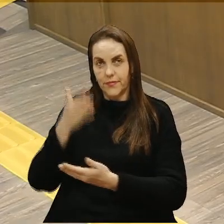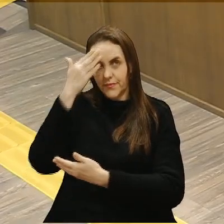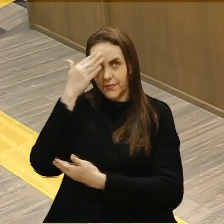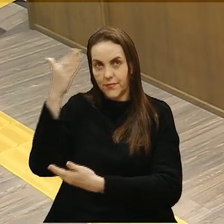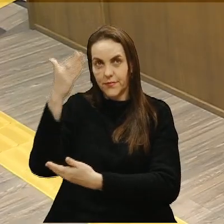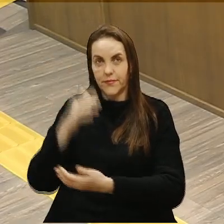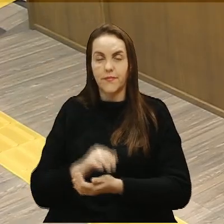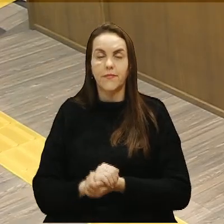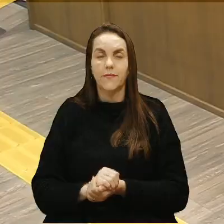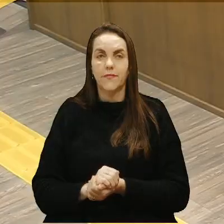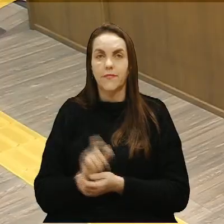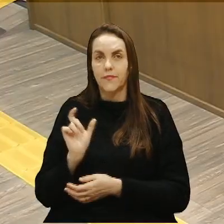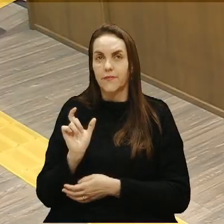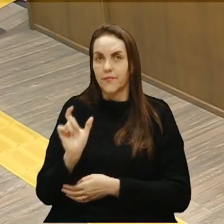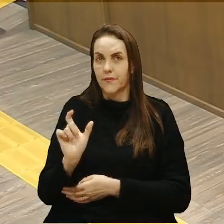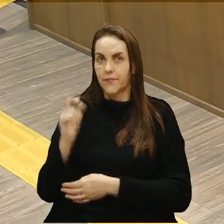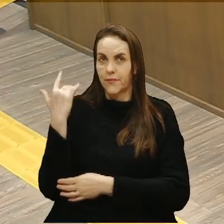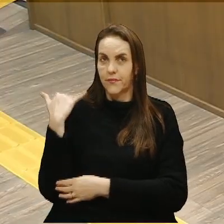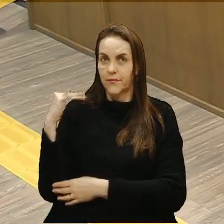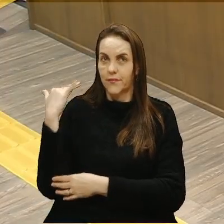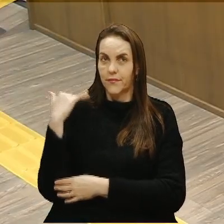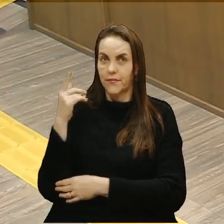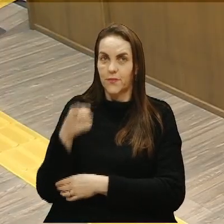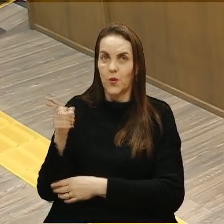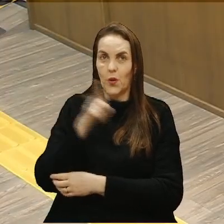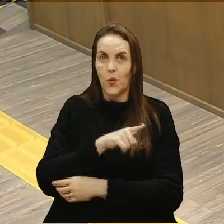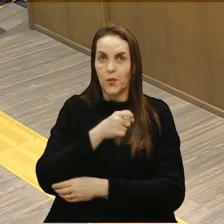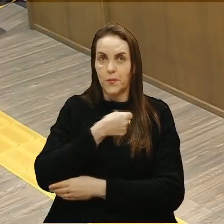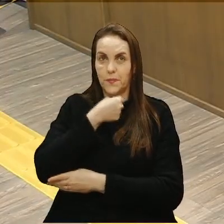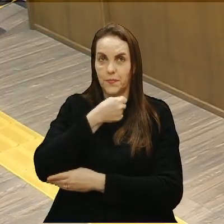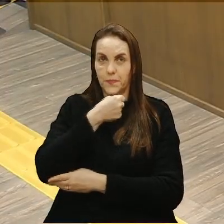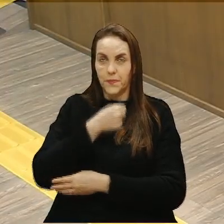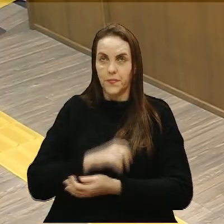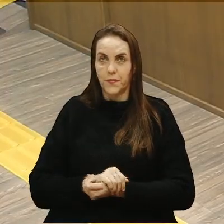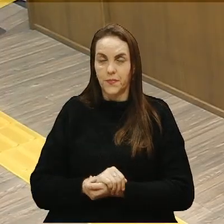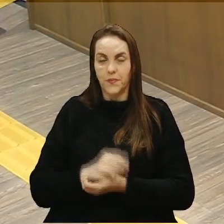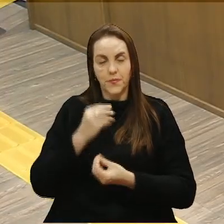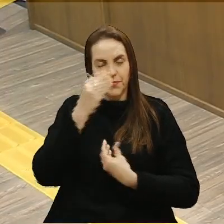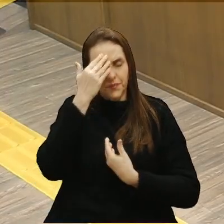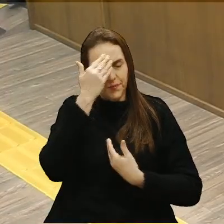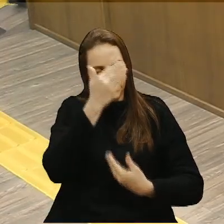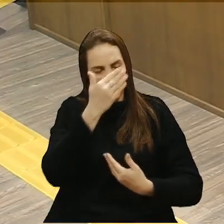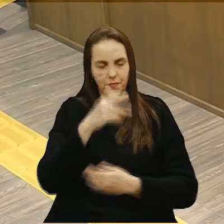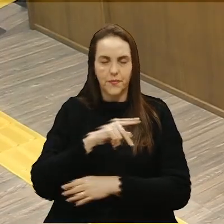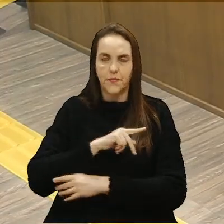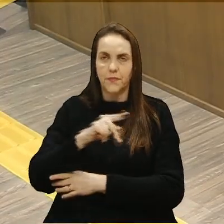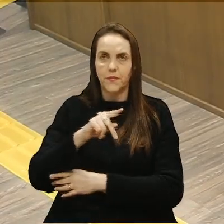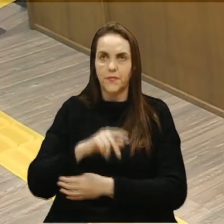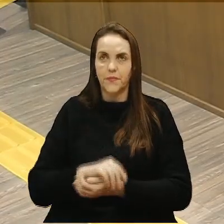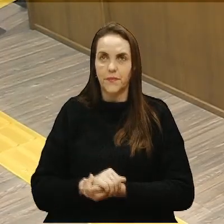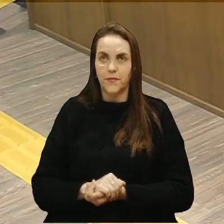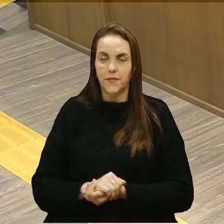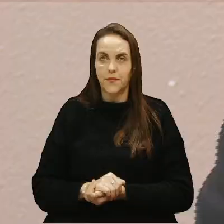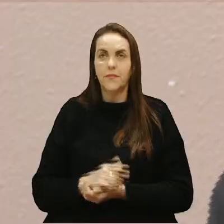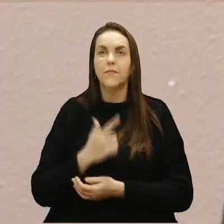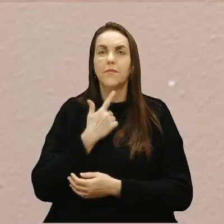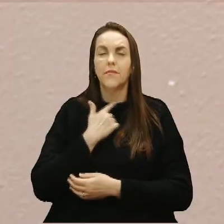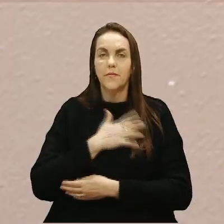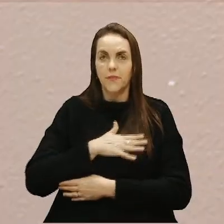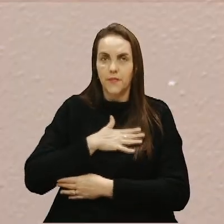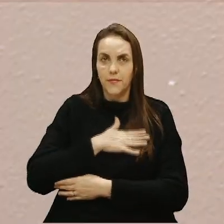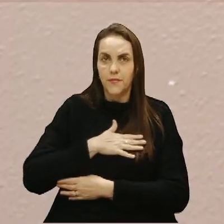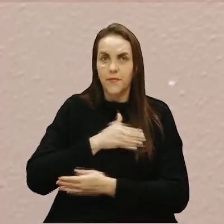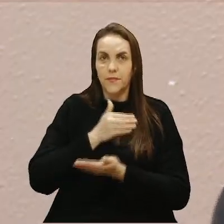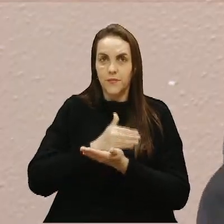palavra, a vereadora Andressa Marques, do outro microfone. Muito obrigada, senhor presidente. Eu gostaria de